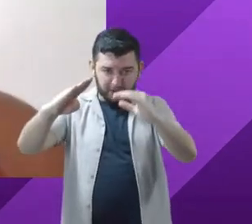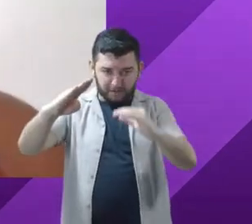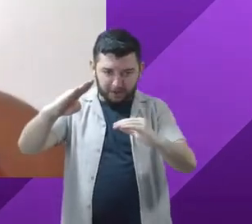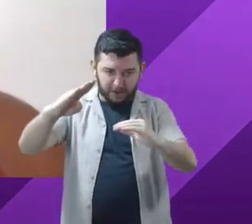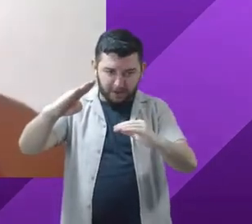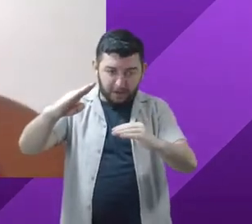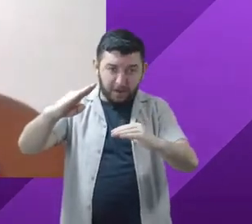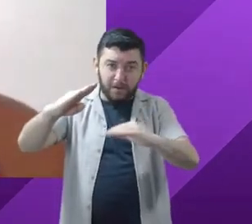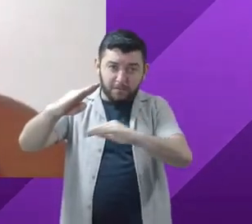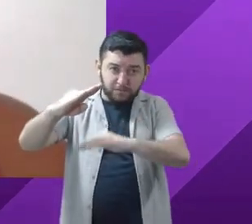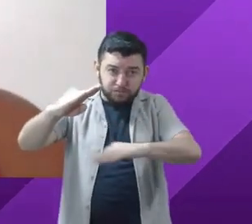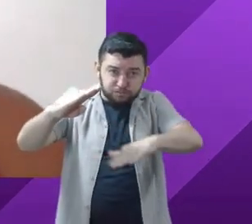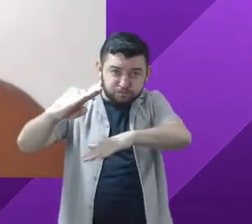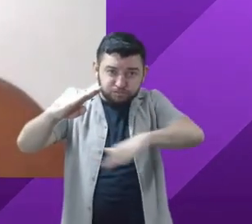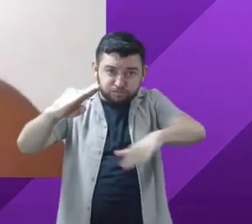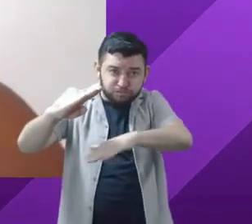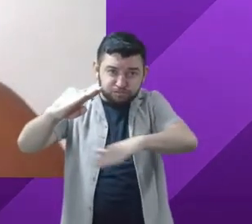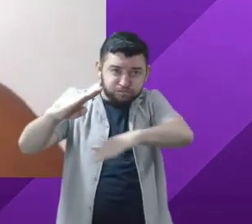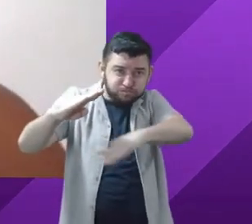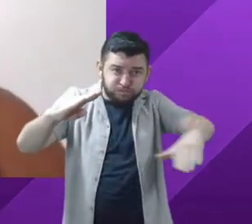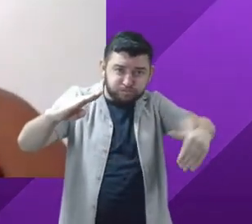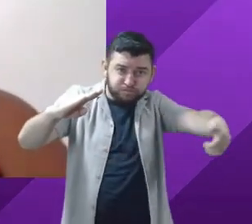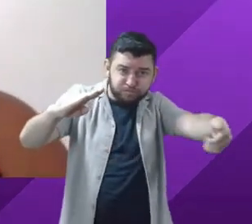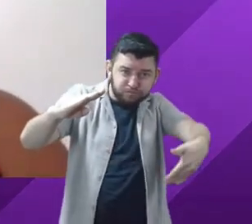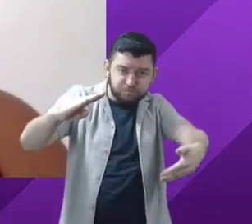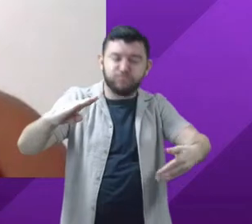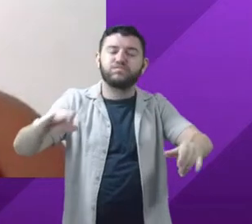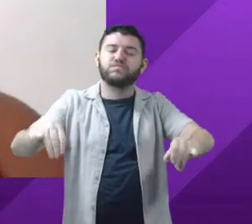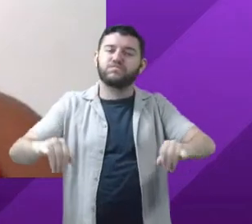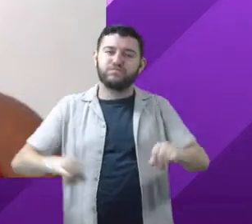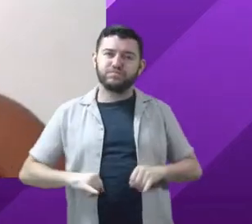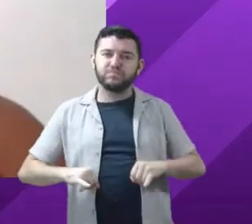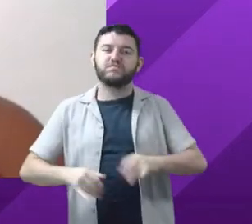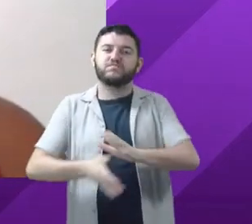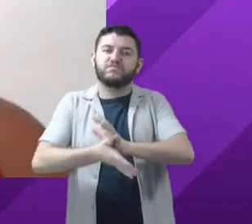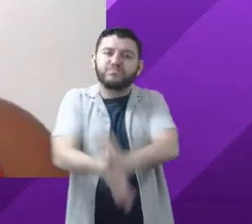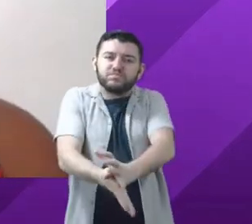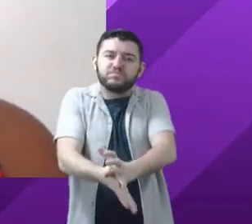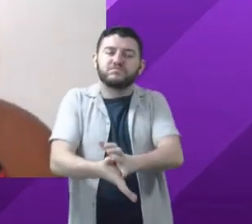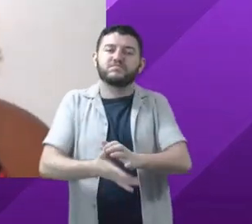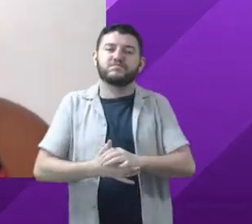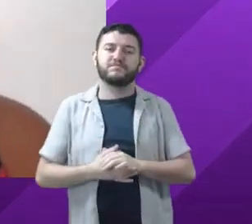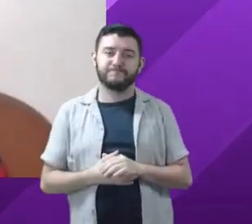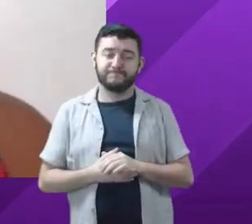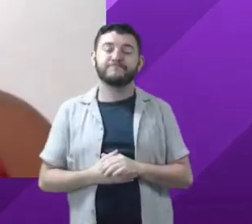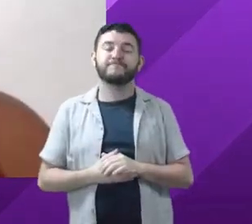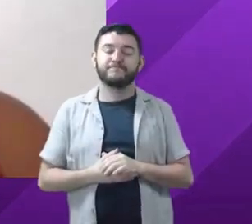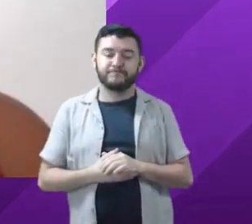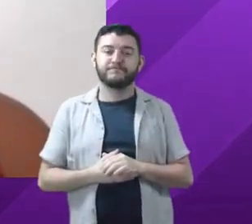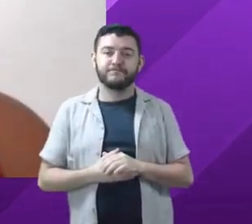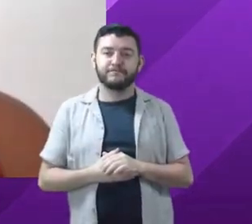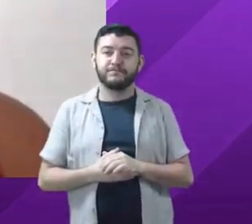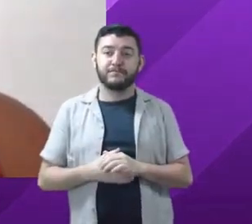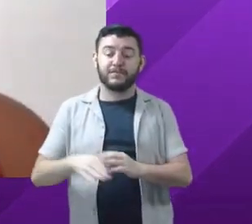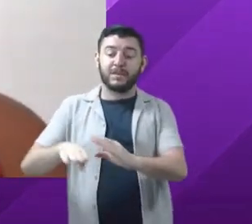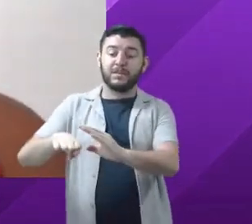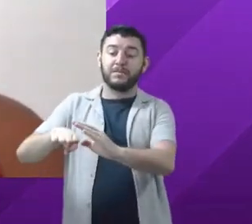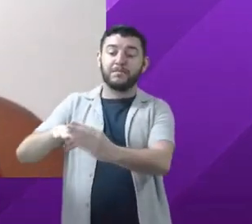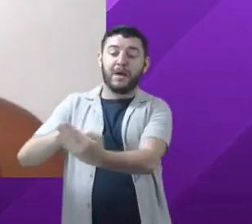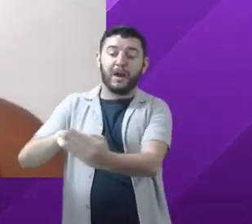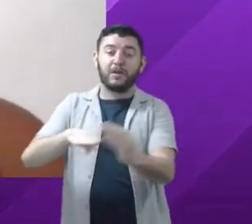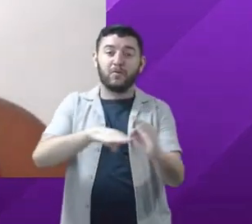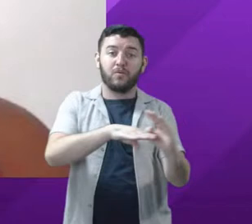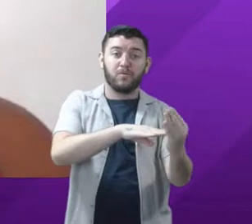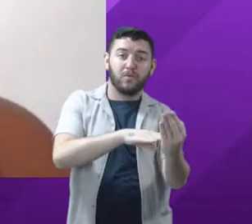realmente, né, na miséria, e esses bairros, eles tiveram origem com